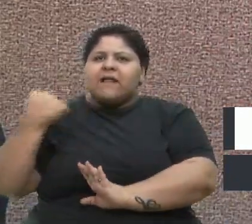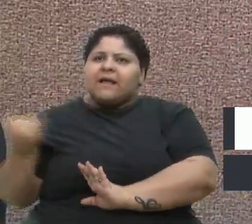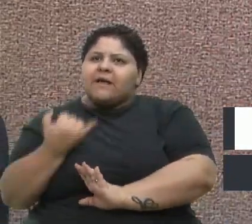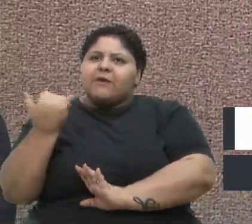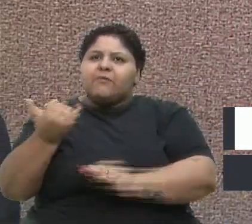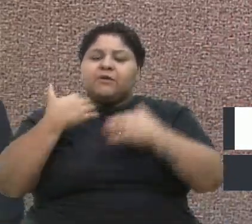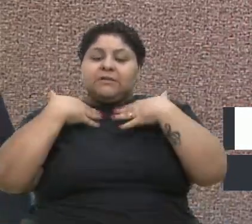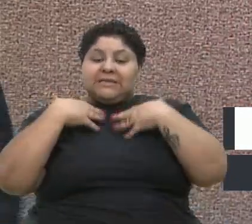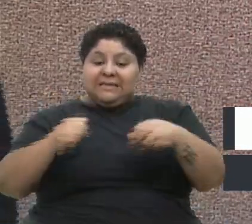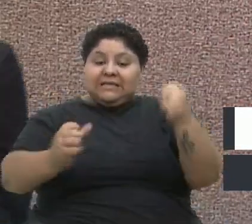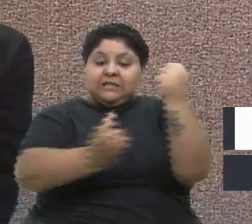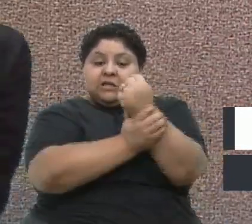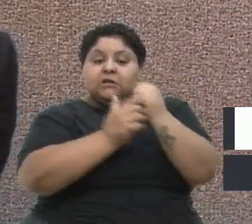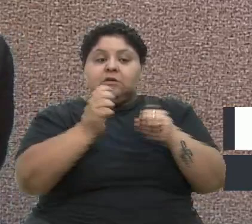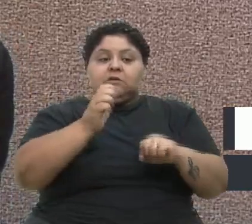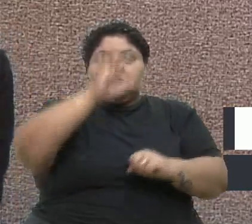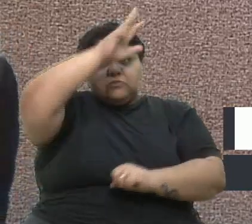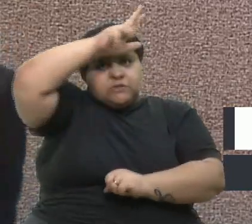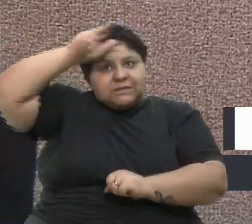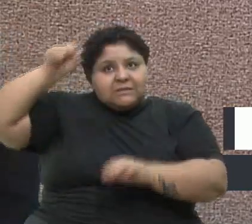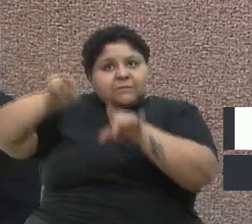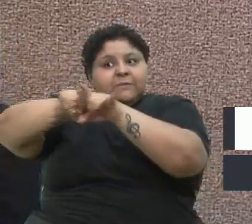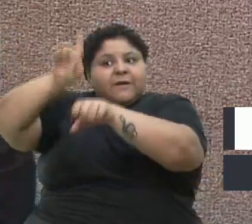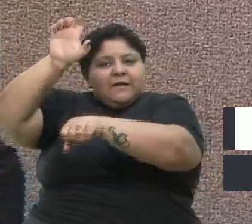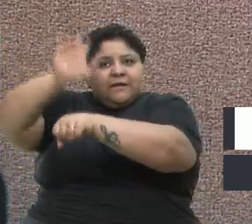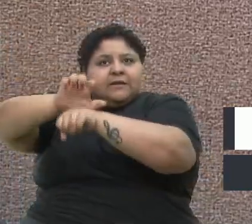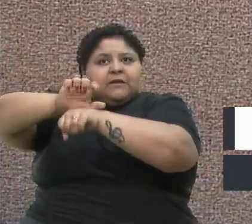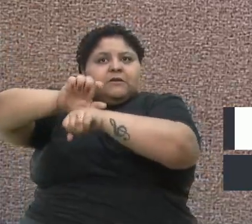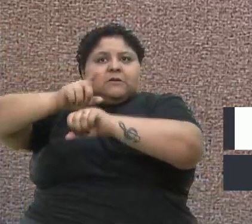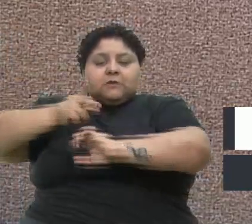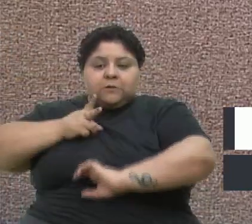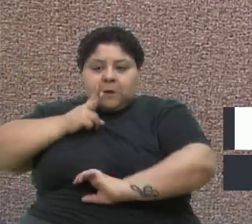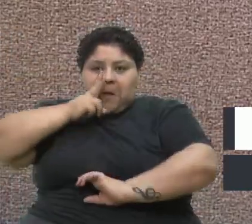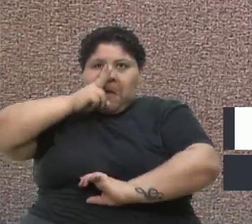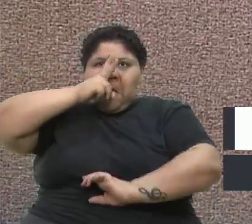dos municípios e dos estados, de fortalecimento das